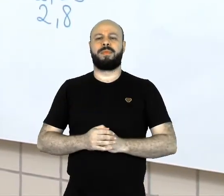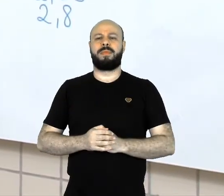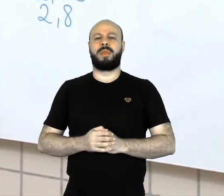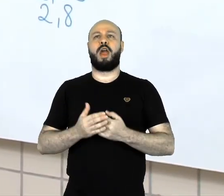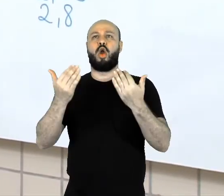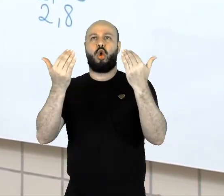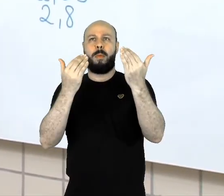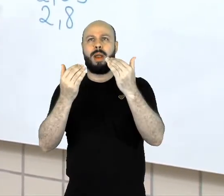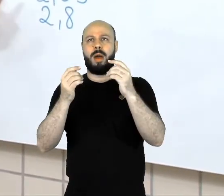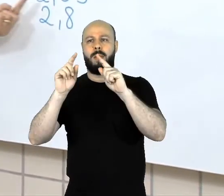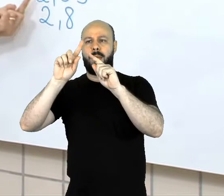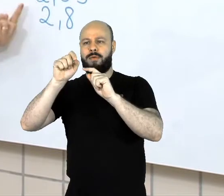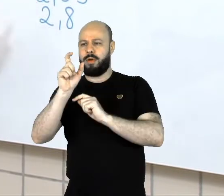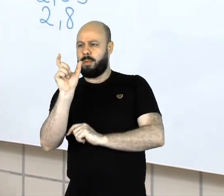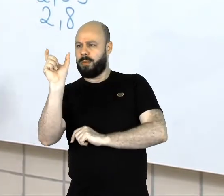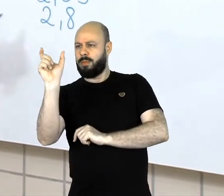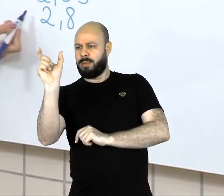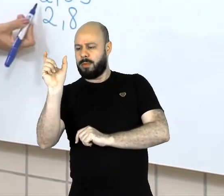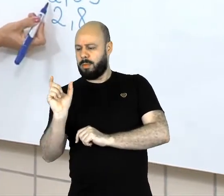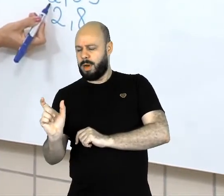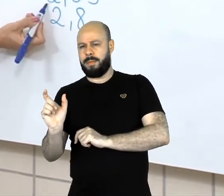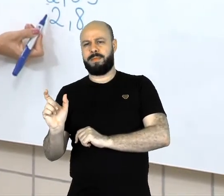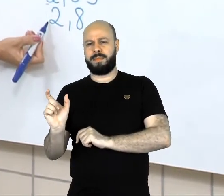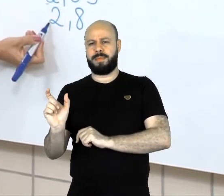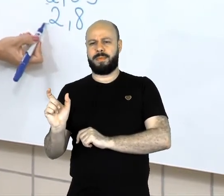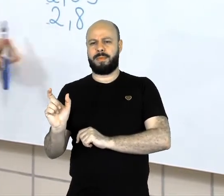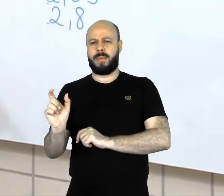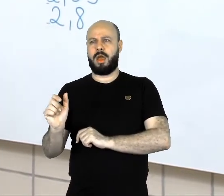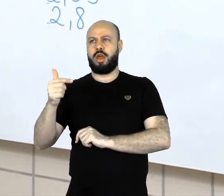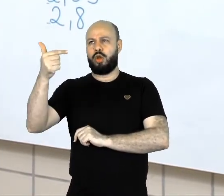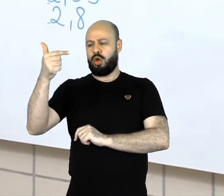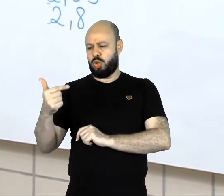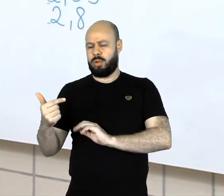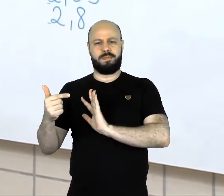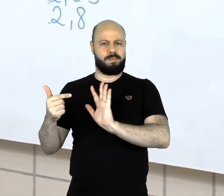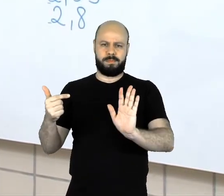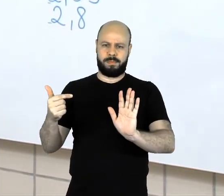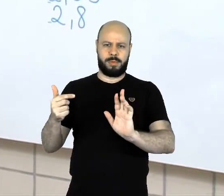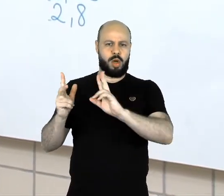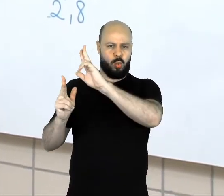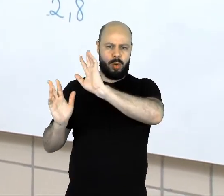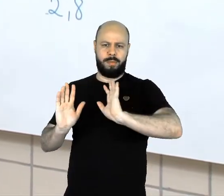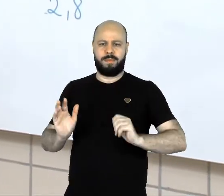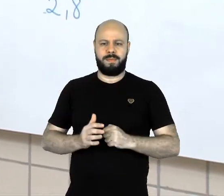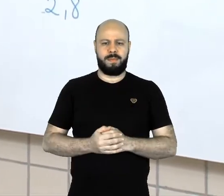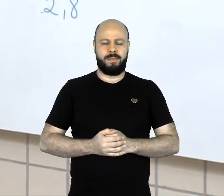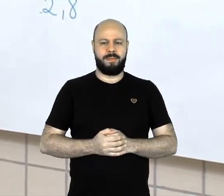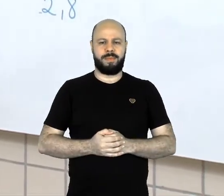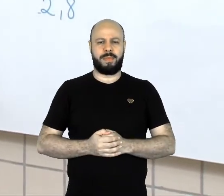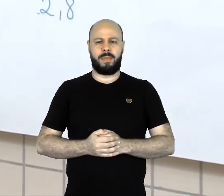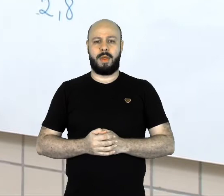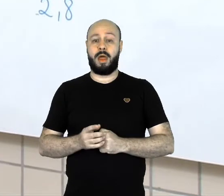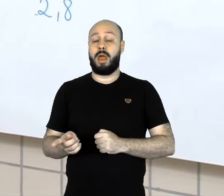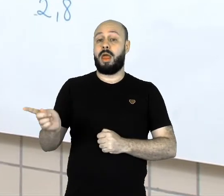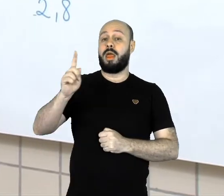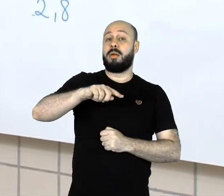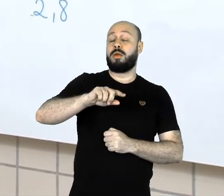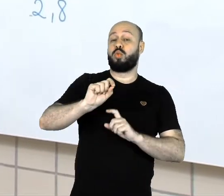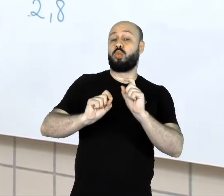Comparar a parte inteira, antes da vírgula, ó. 2, 2, igual. Segundo passo, qual